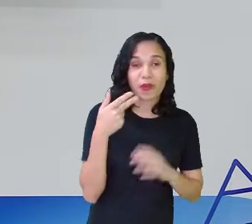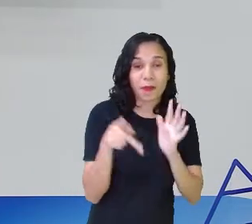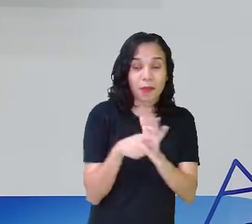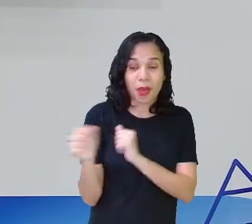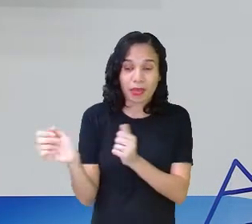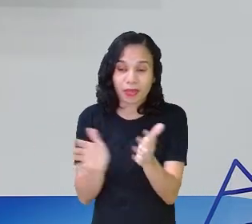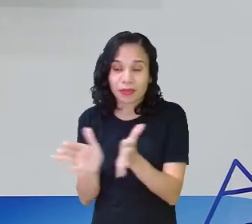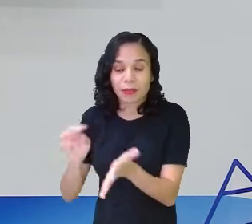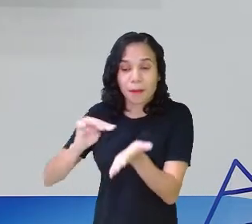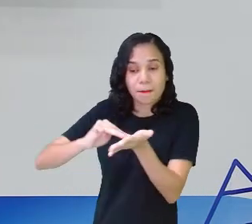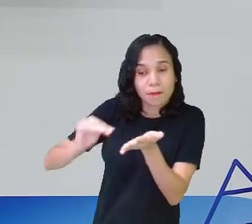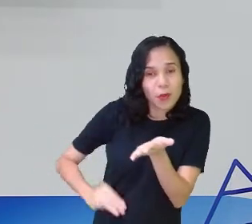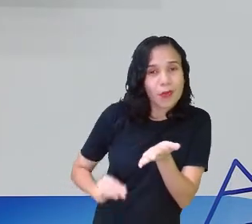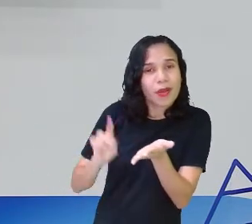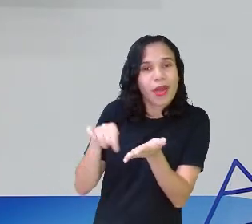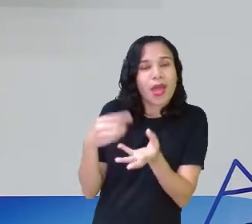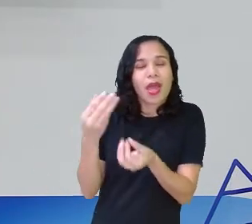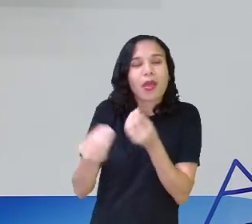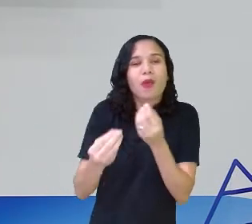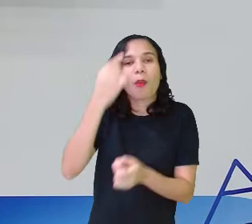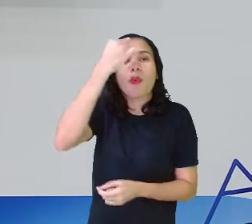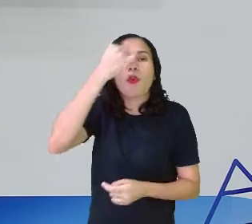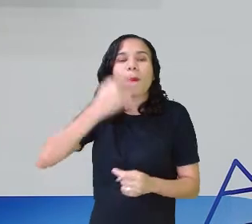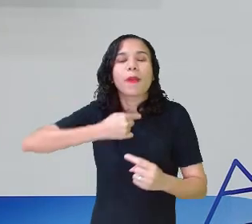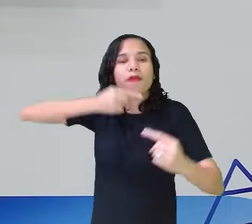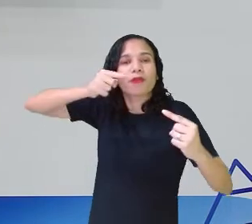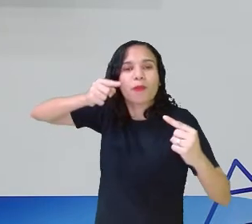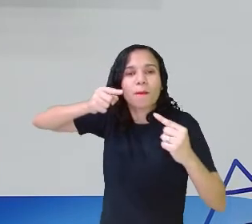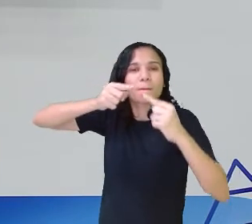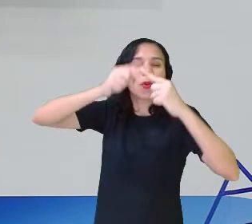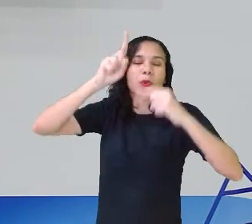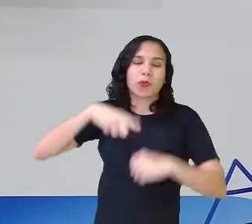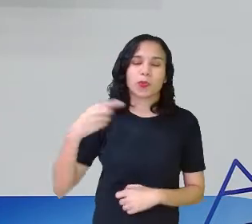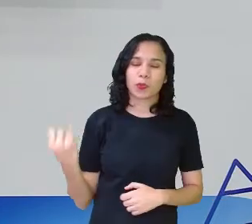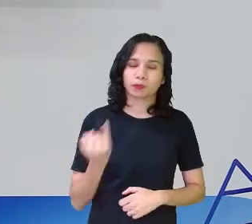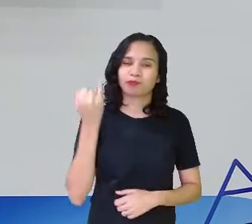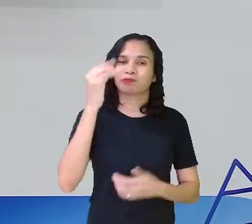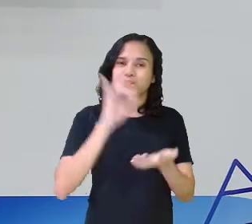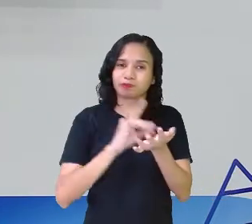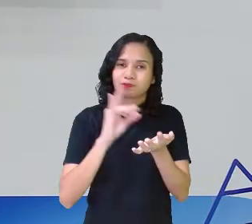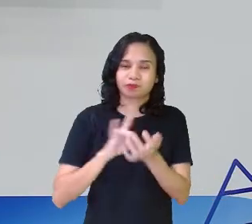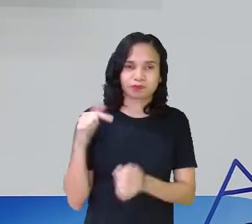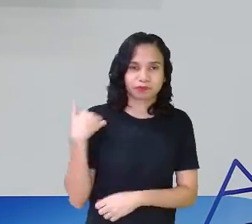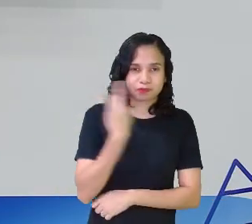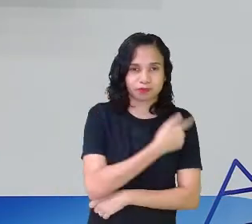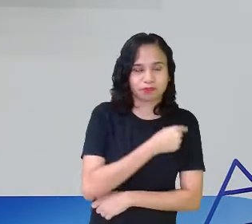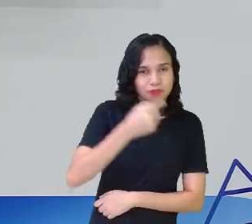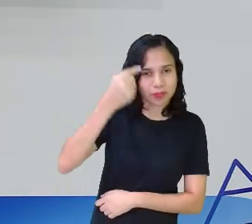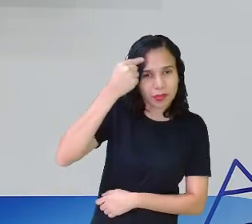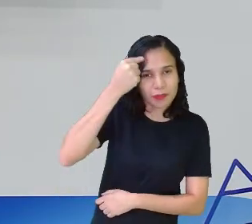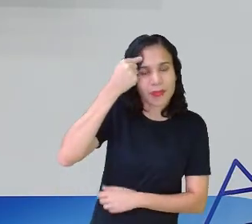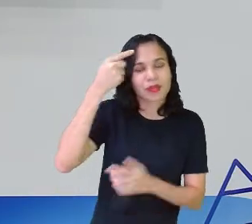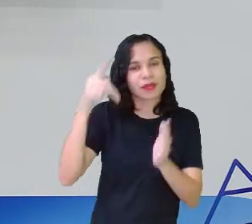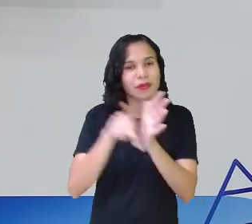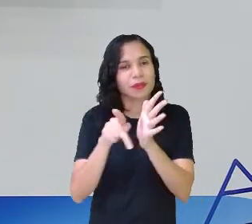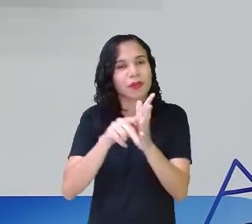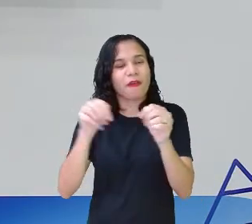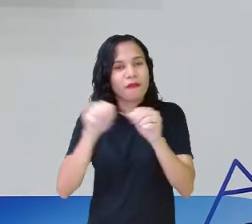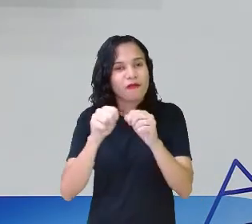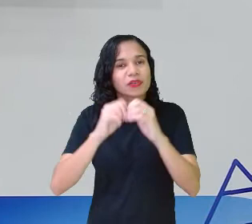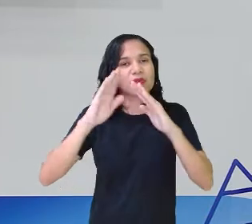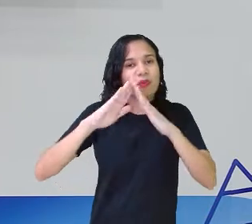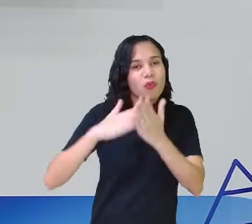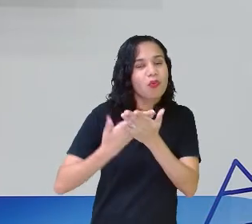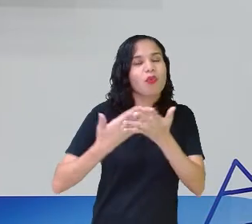metodológica, a gente está falando de personalização, que é algo muito importante quando a gente pensa em construir uma